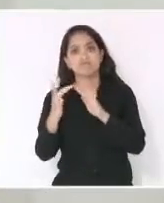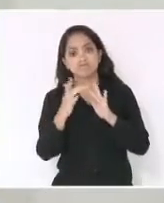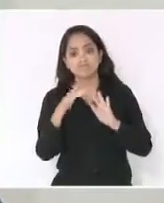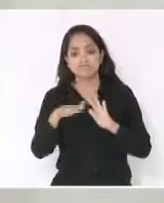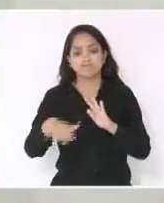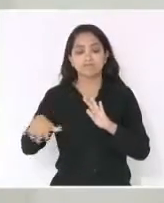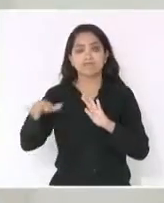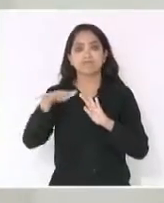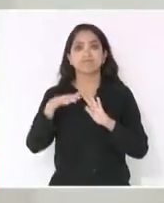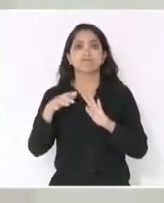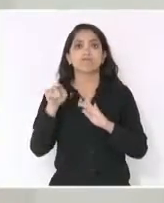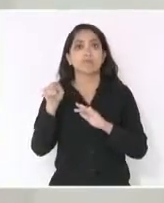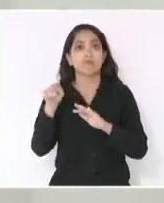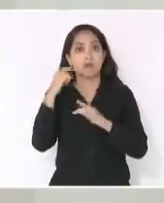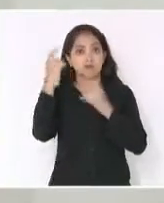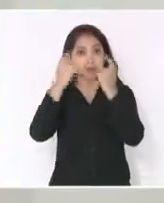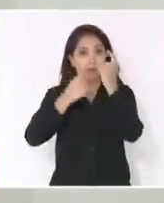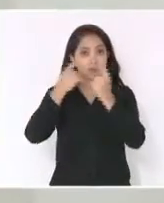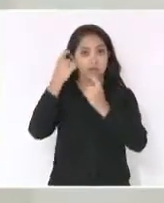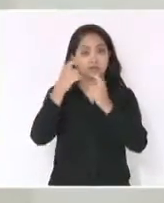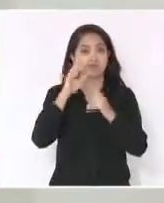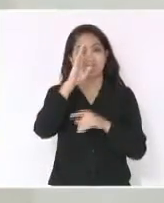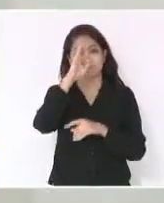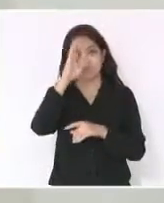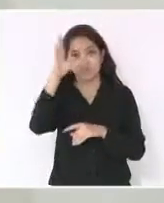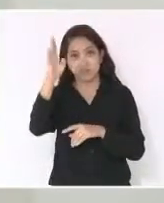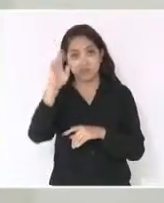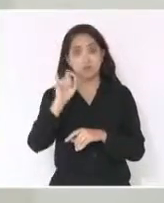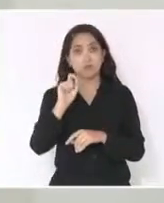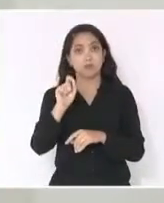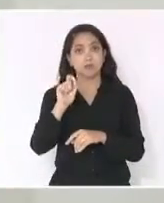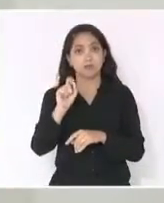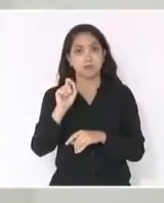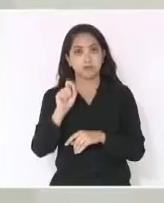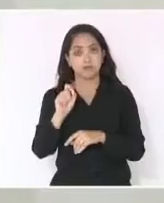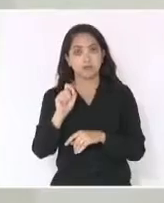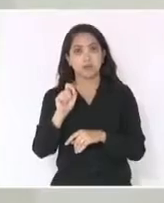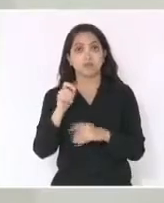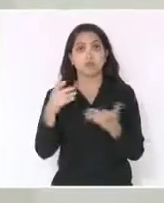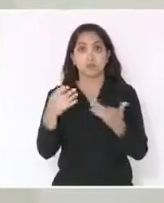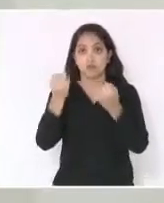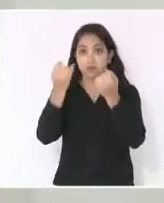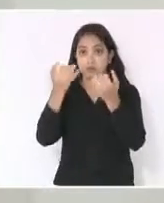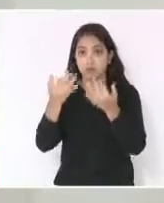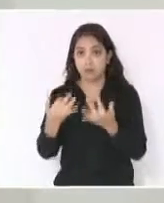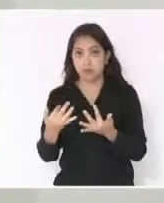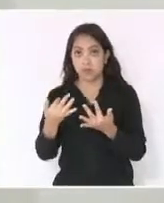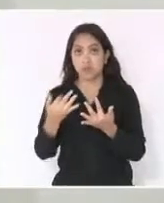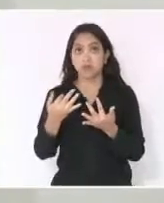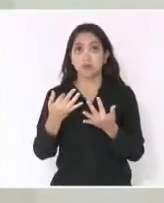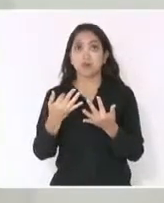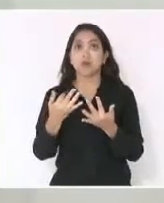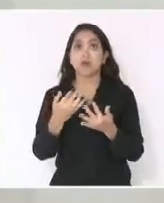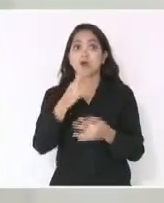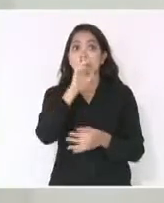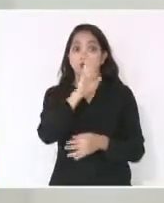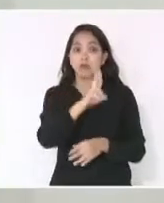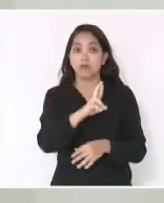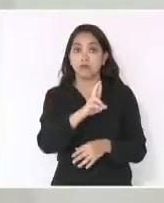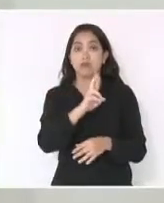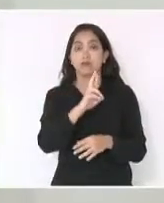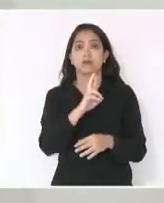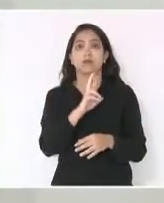preocupação principalmente e uso a referência como 1º de maio para citar isso a preocupação